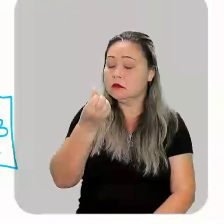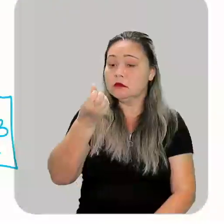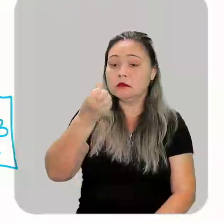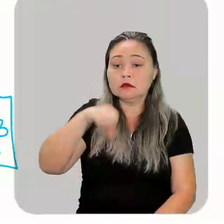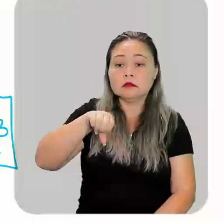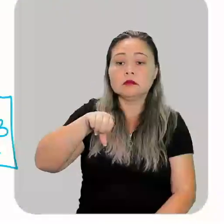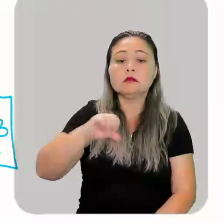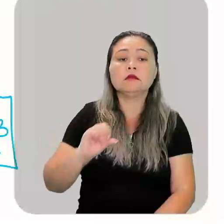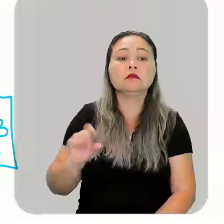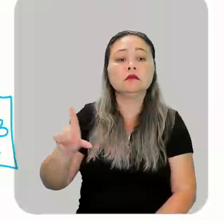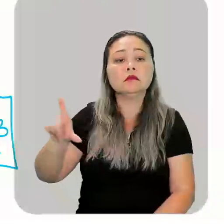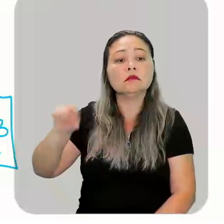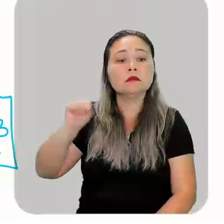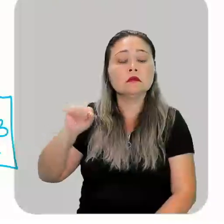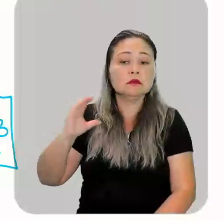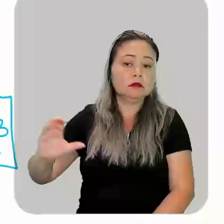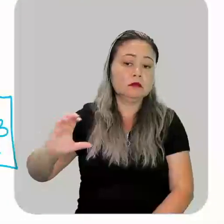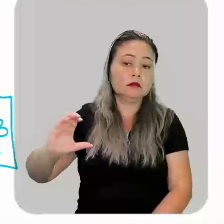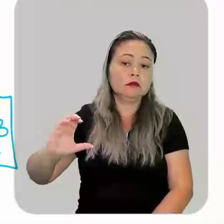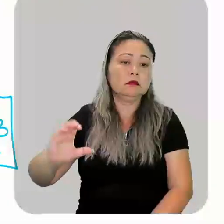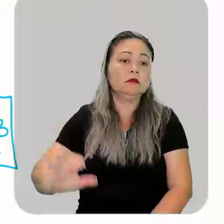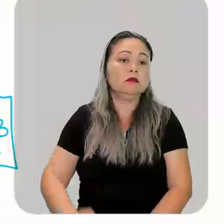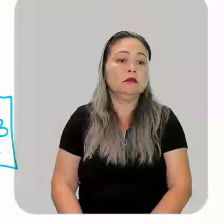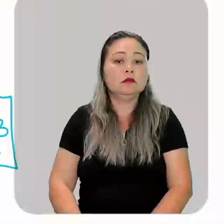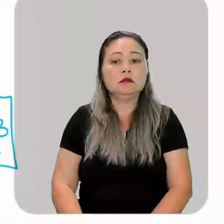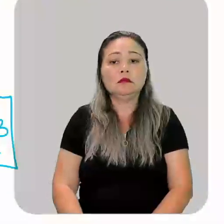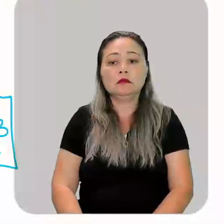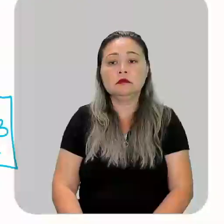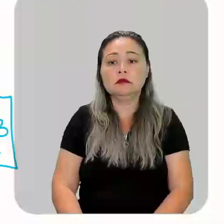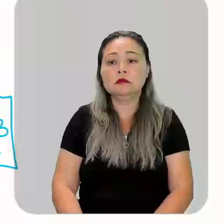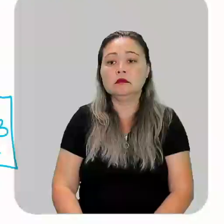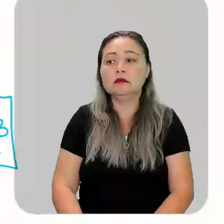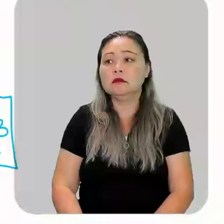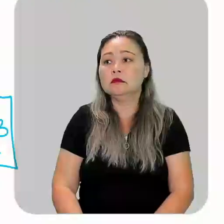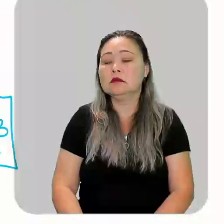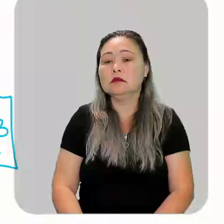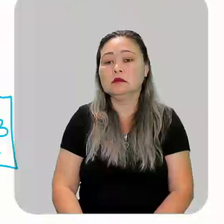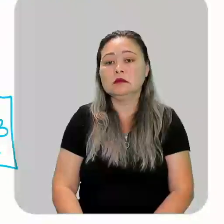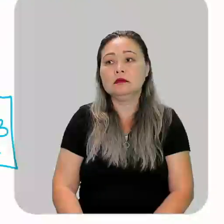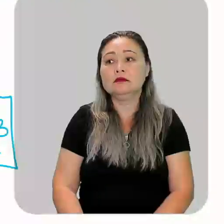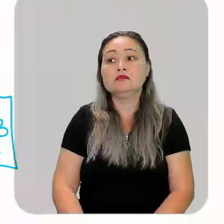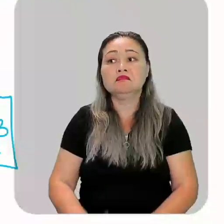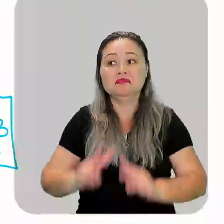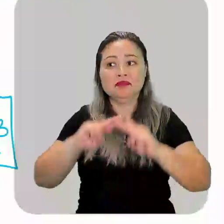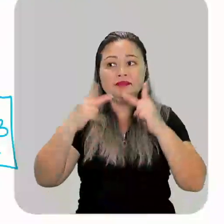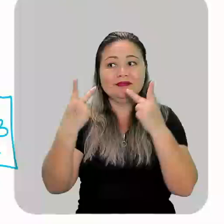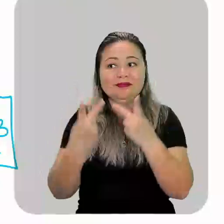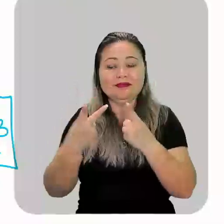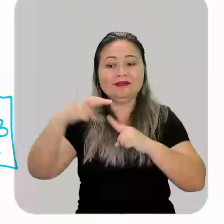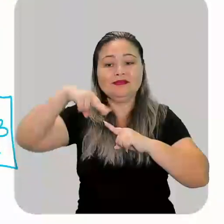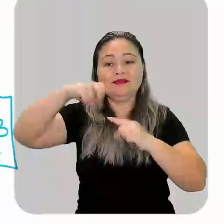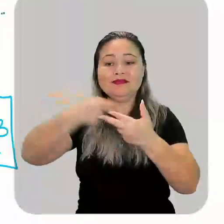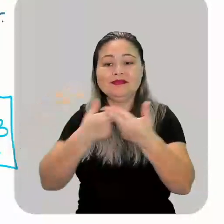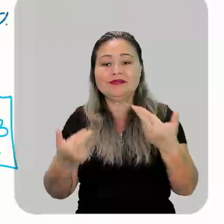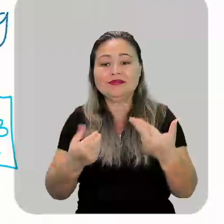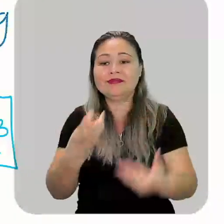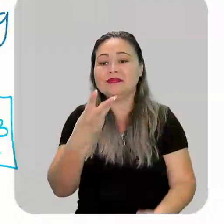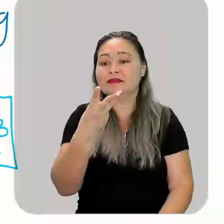369. Então, alternativa C. Deixa eu colocar aqui. O volume do refri é